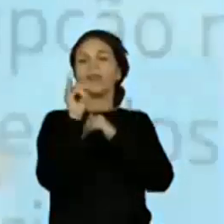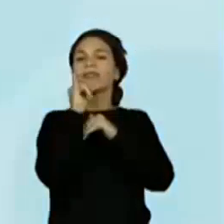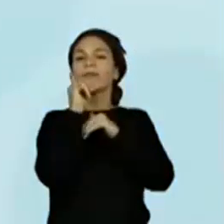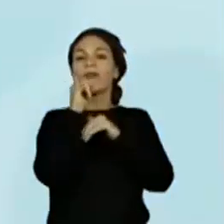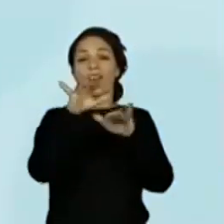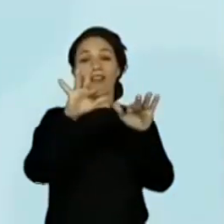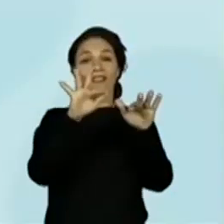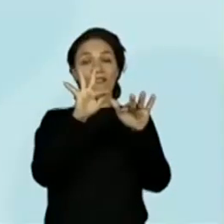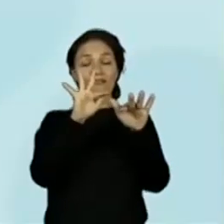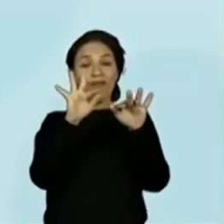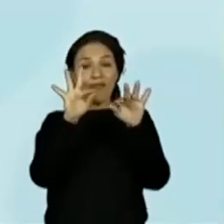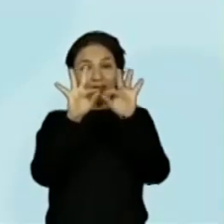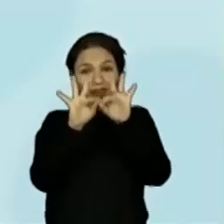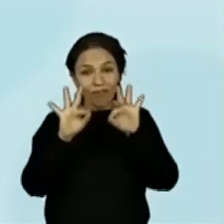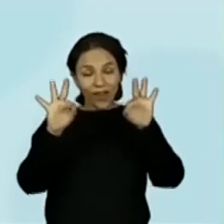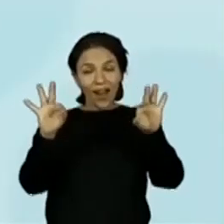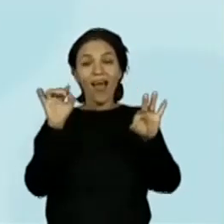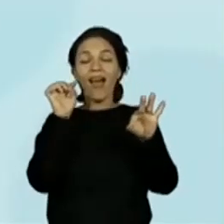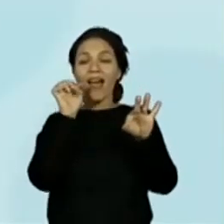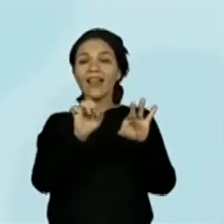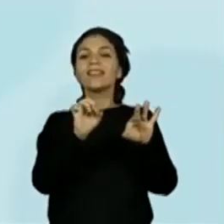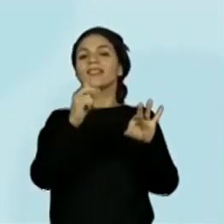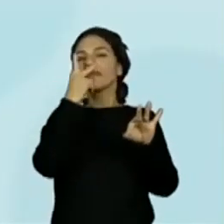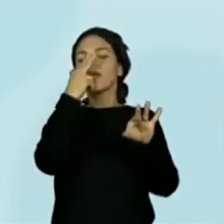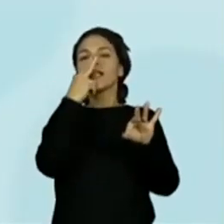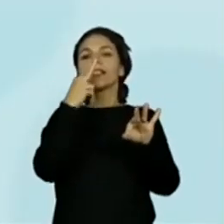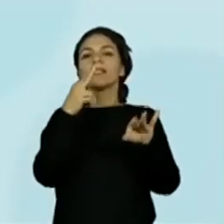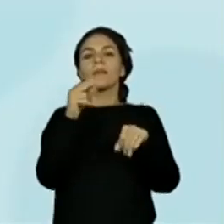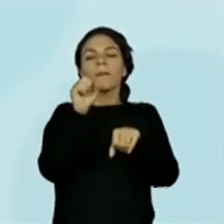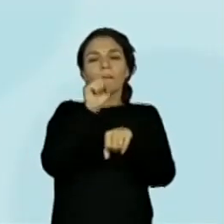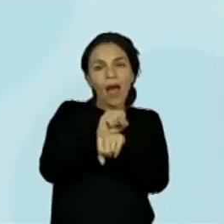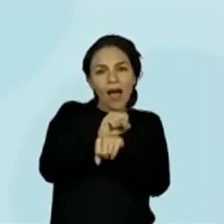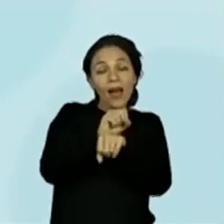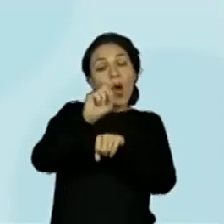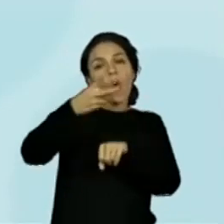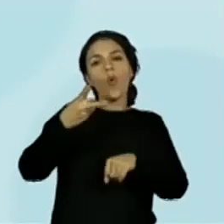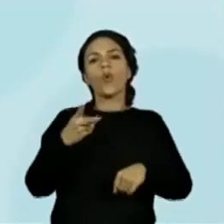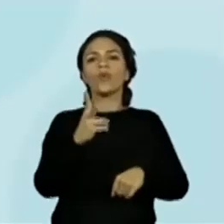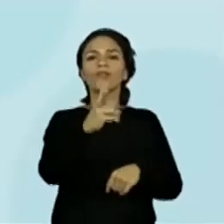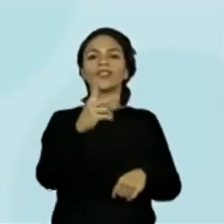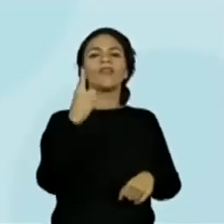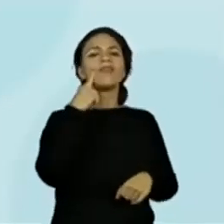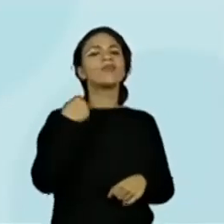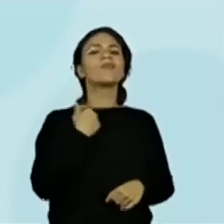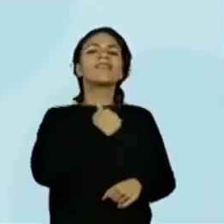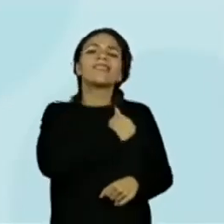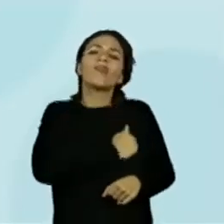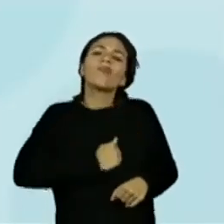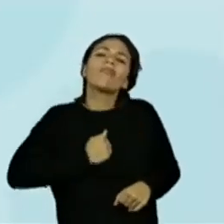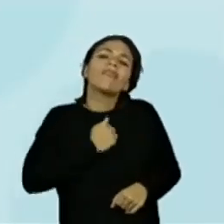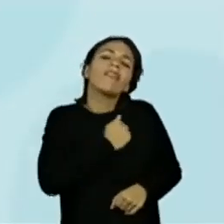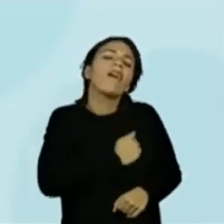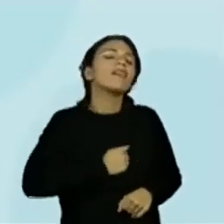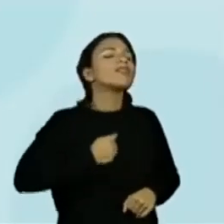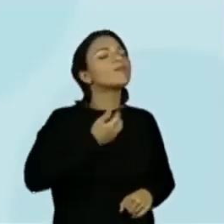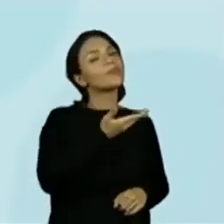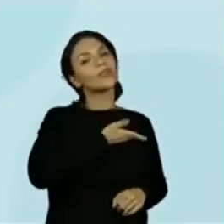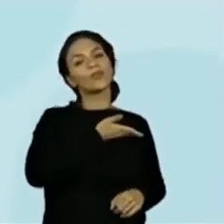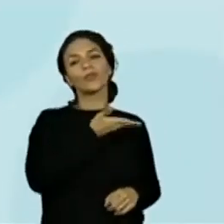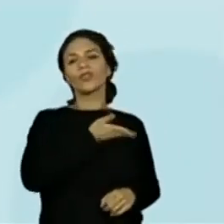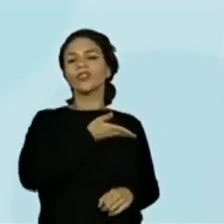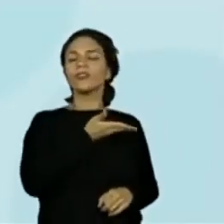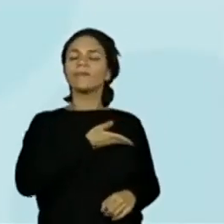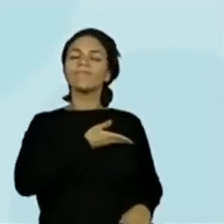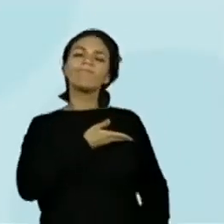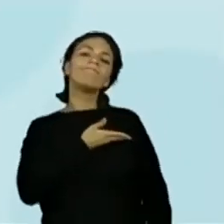frase. Ou dar a ideia de continuação. Estou com saudades dos meus amigos. Uma